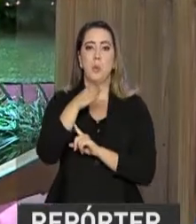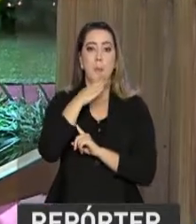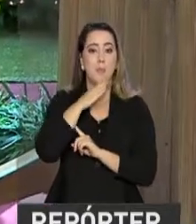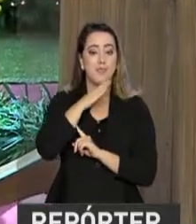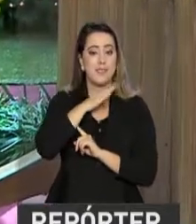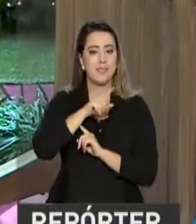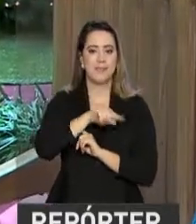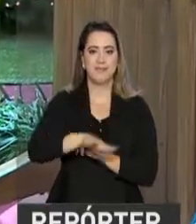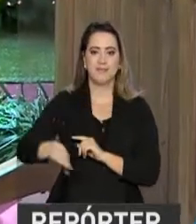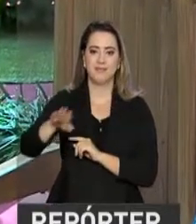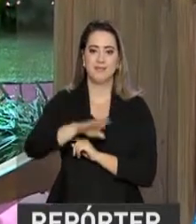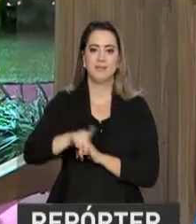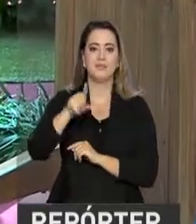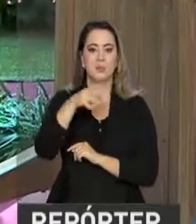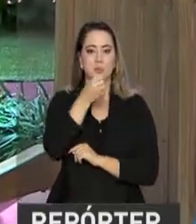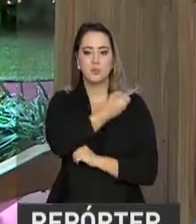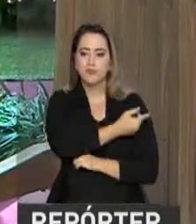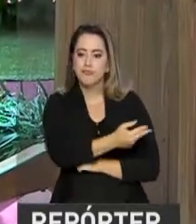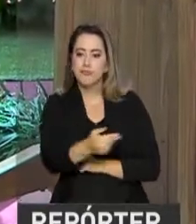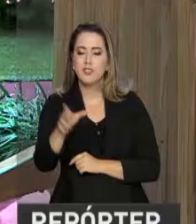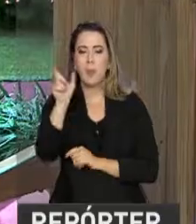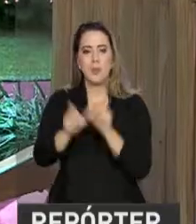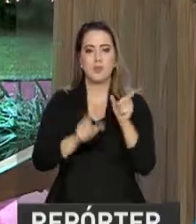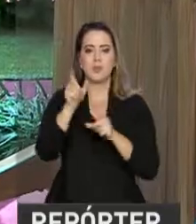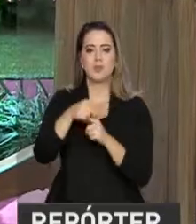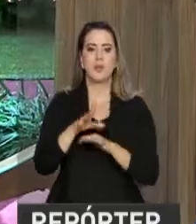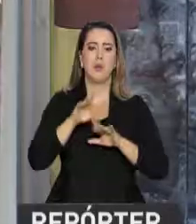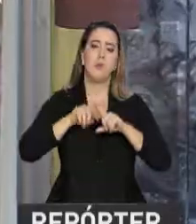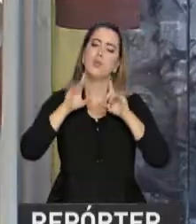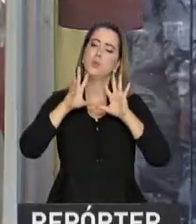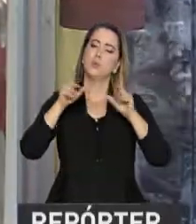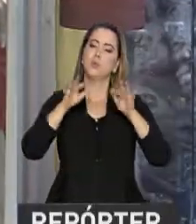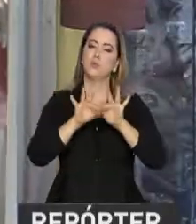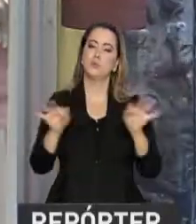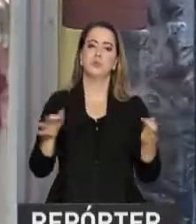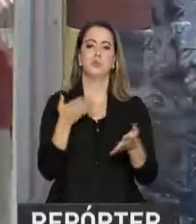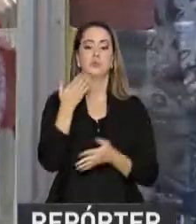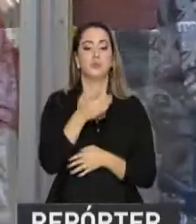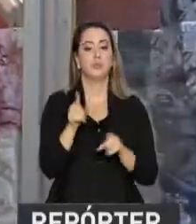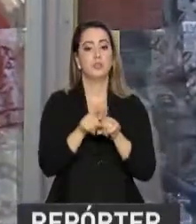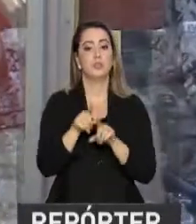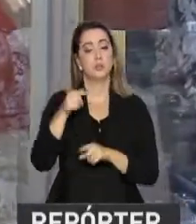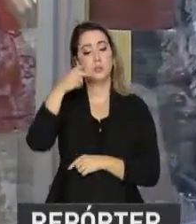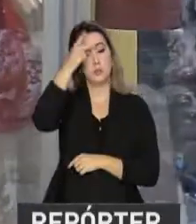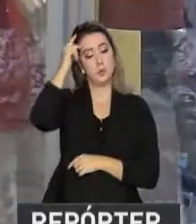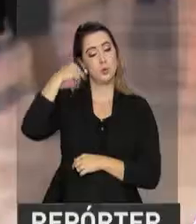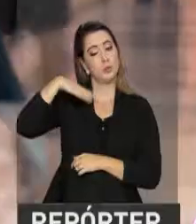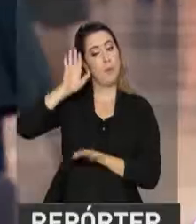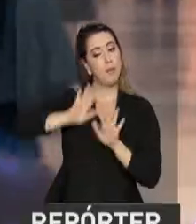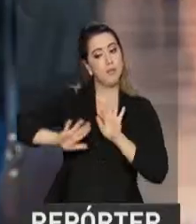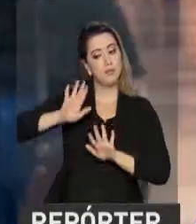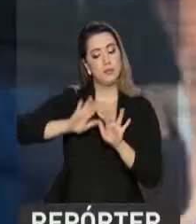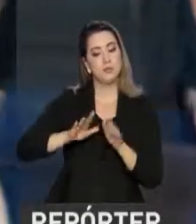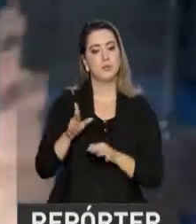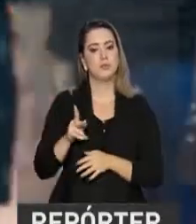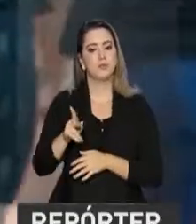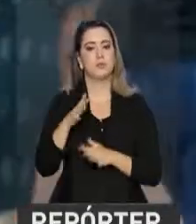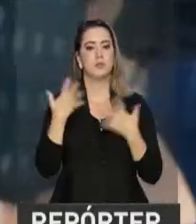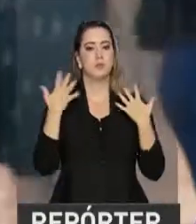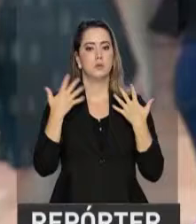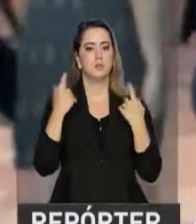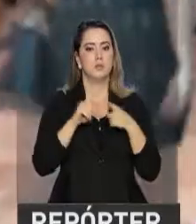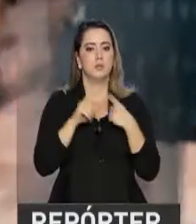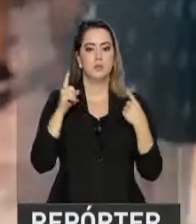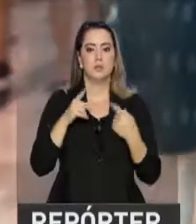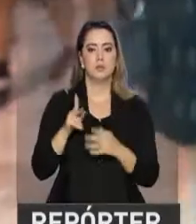é tudo simples e tem também os mais cautelosos sempre animada